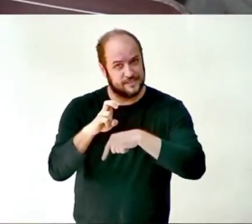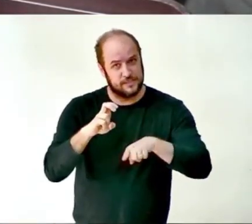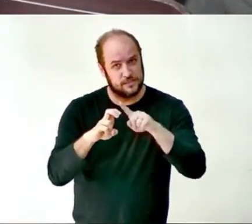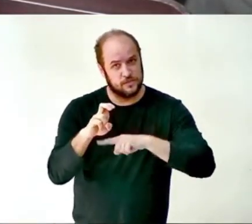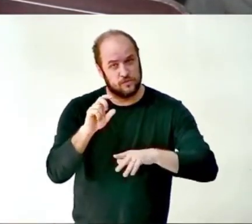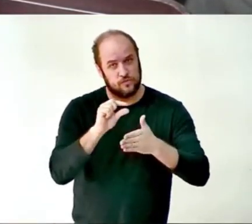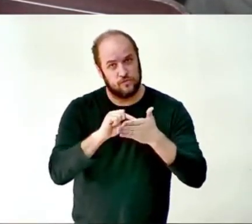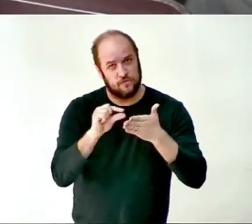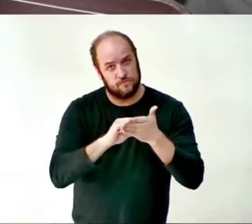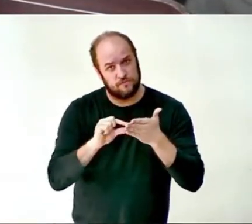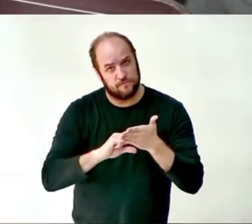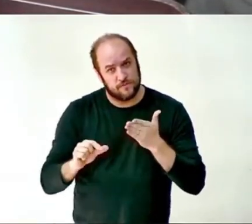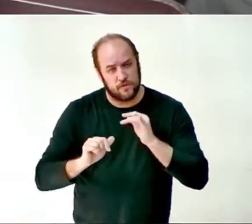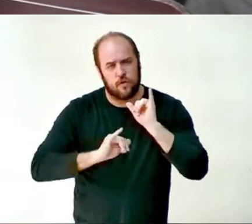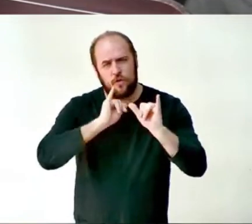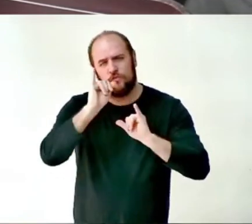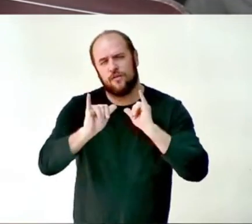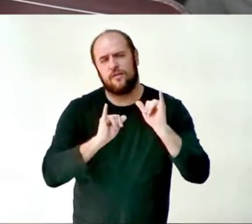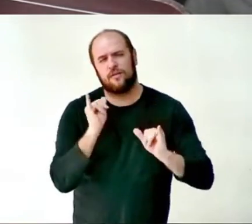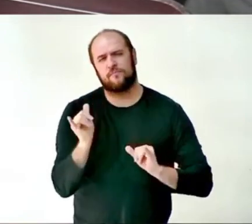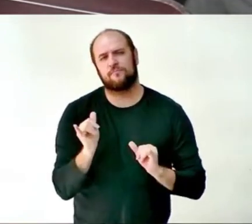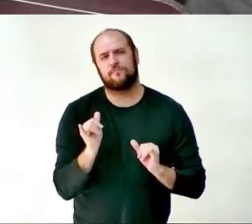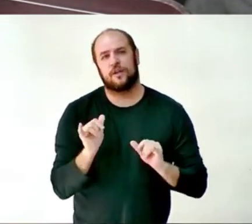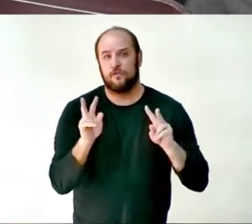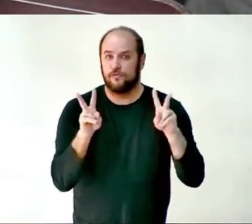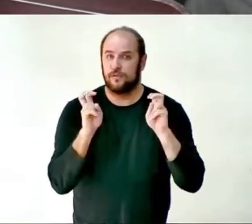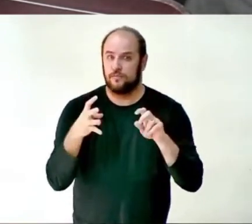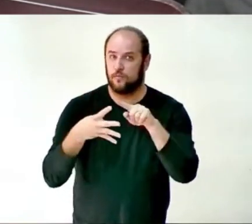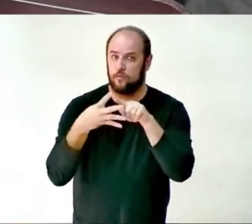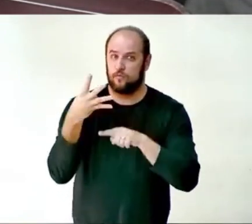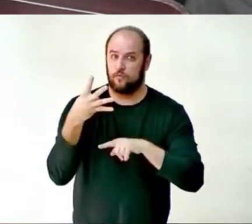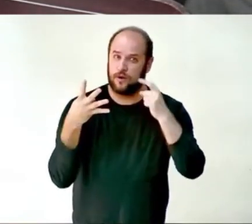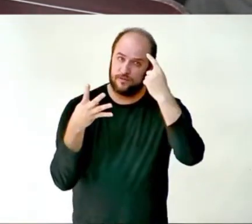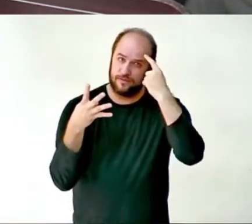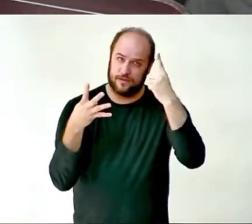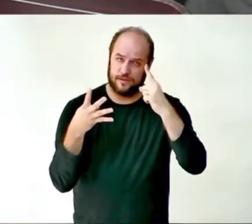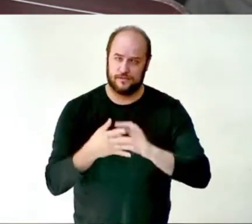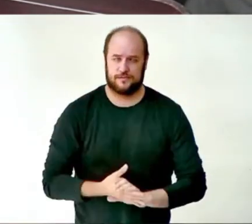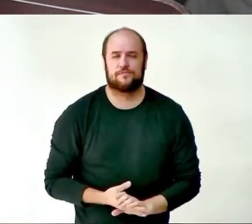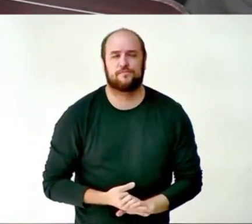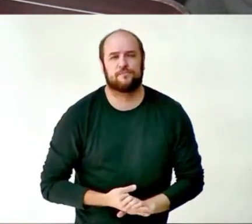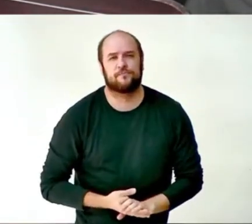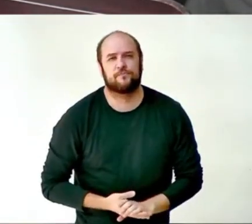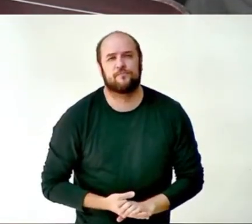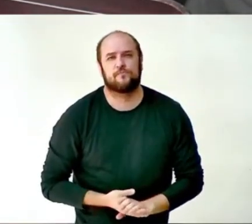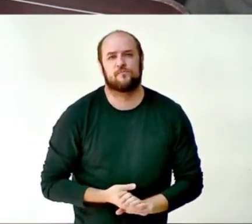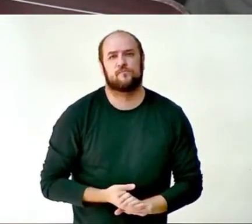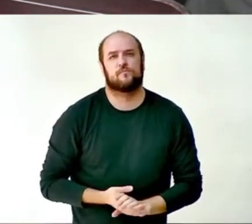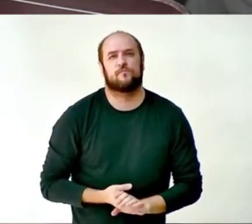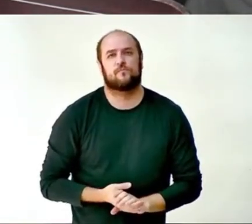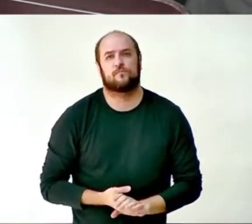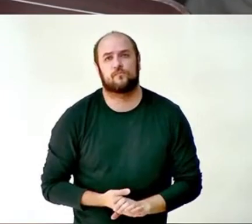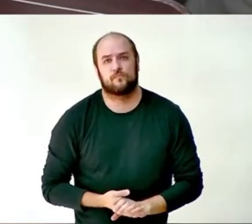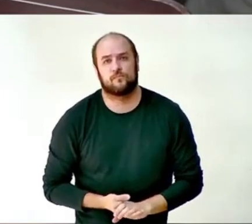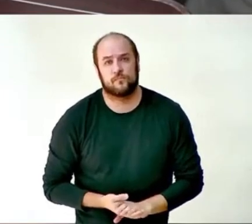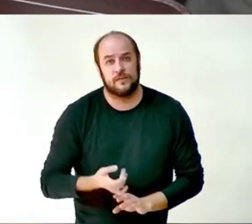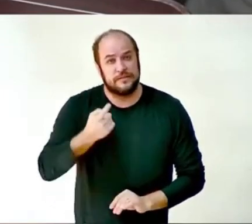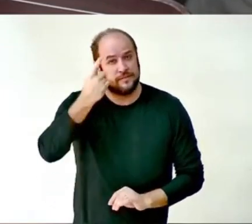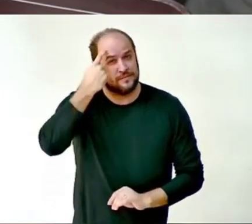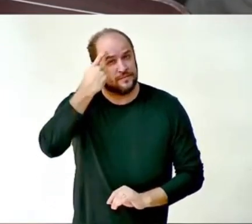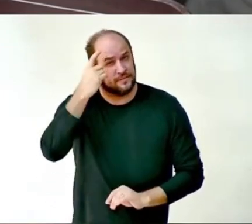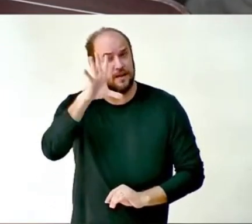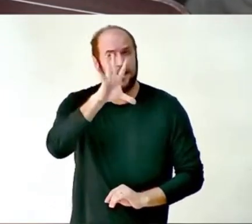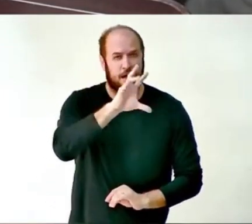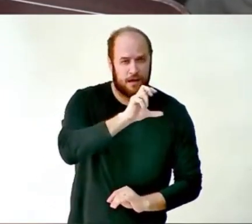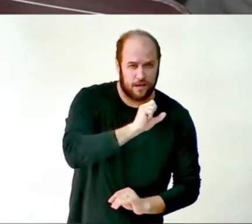para falar sobre a prática do bem a partir do que está aqui nessa passagem. 4 coisas. Sensatez,